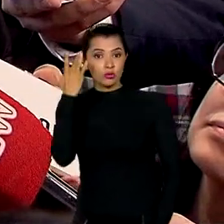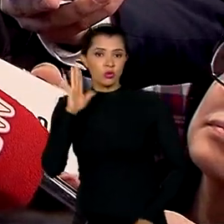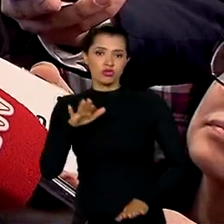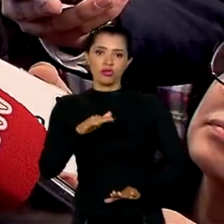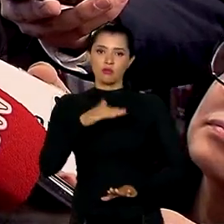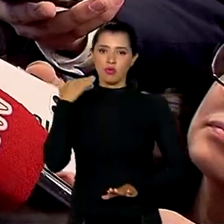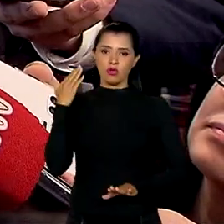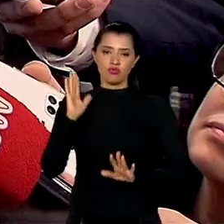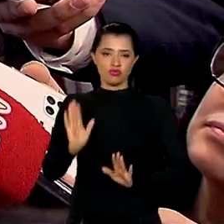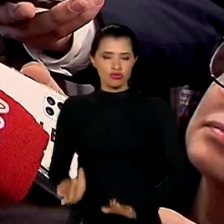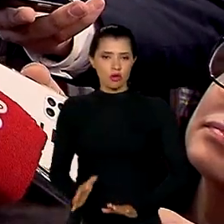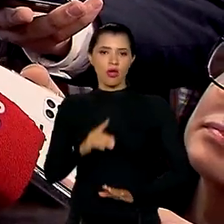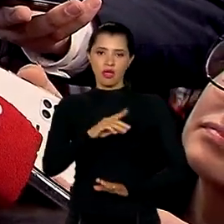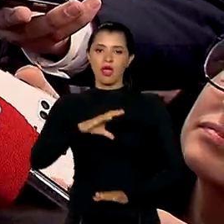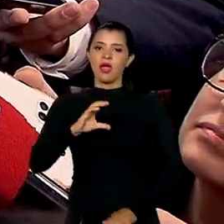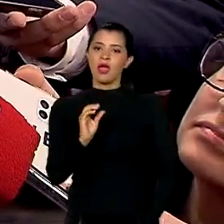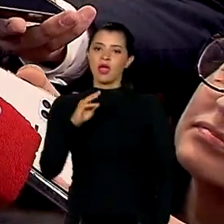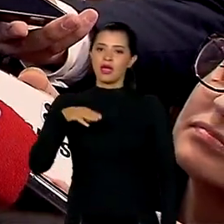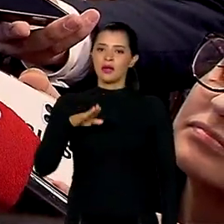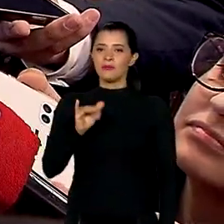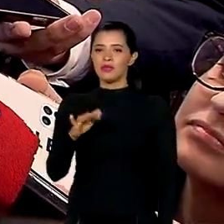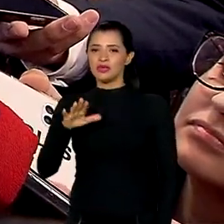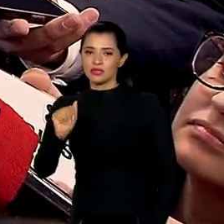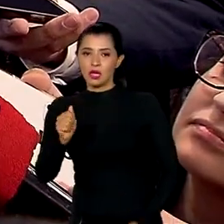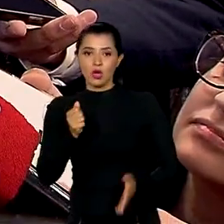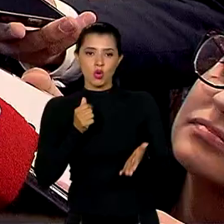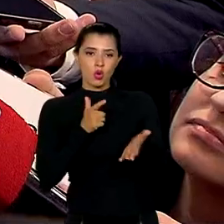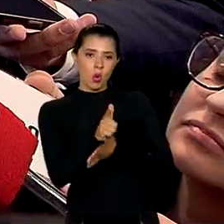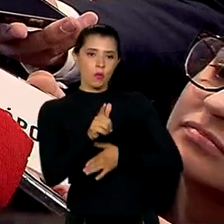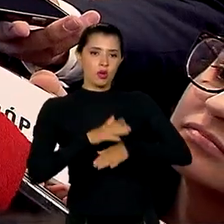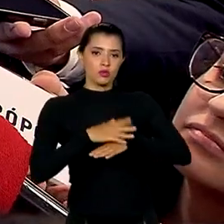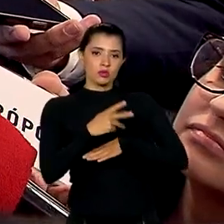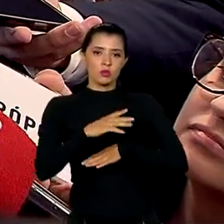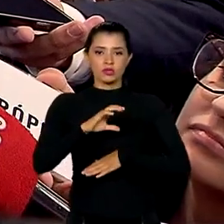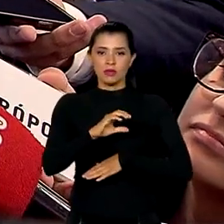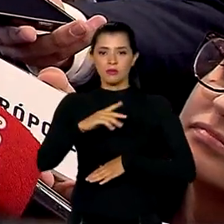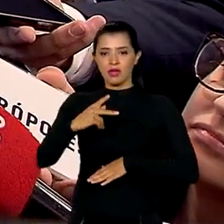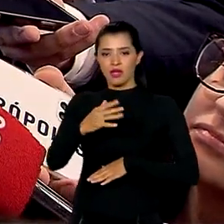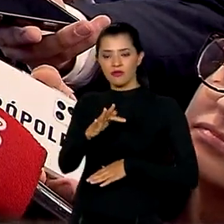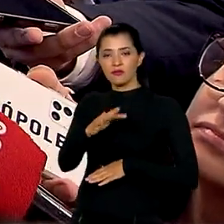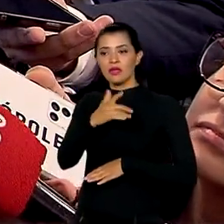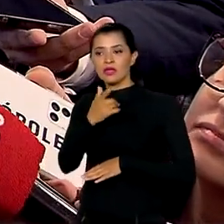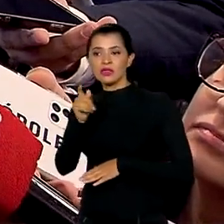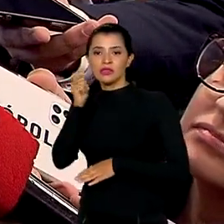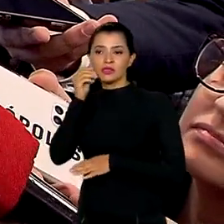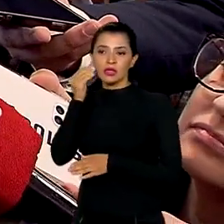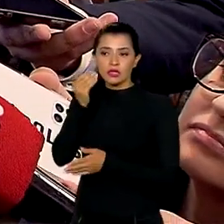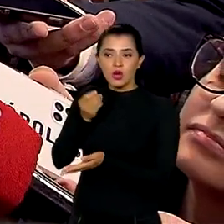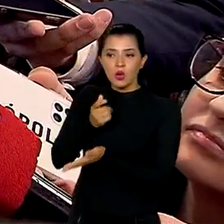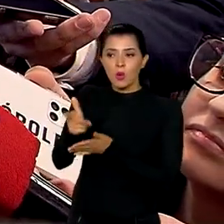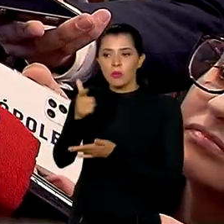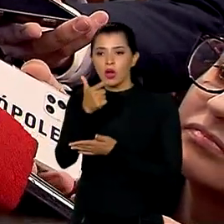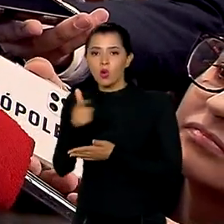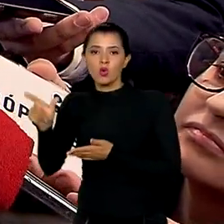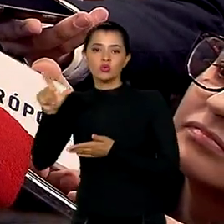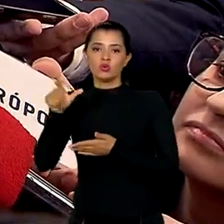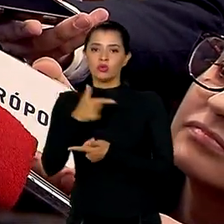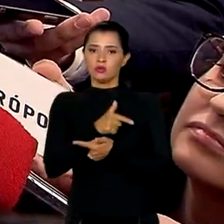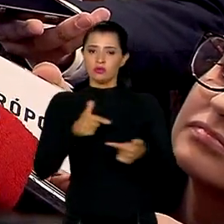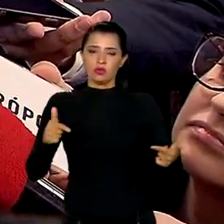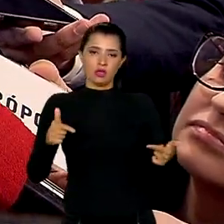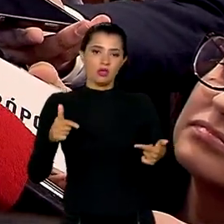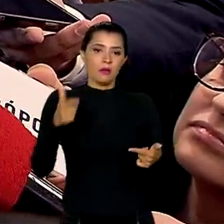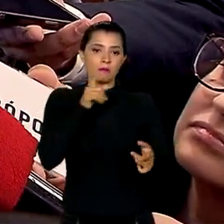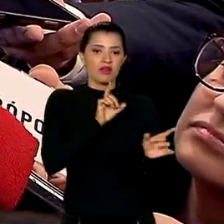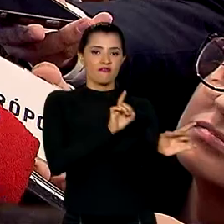faleceu. Isso é o cambista, que ele compra um ingresso com o CPF dele e depois ele tenta comprar outros com CPFs inexistentes